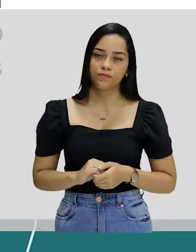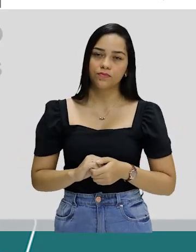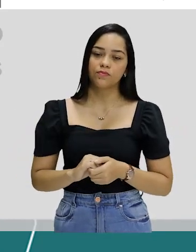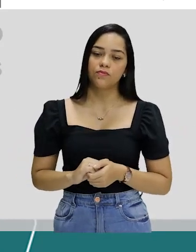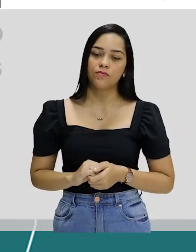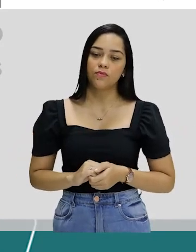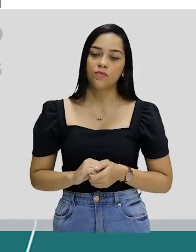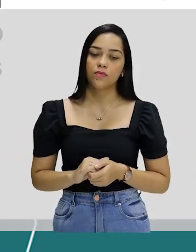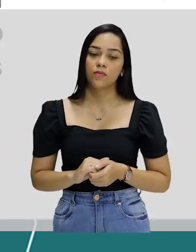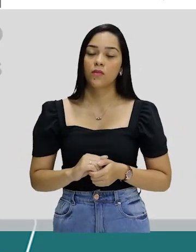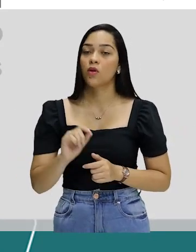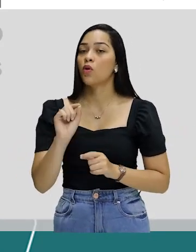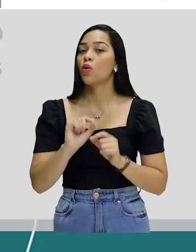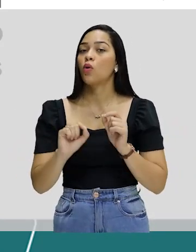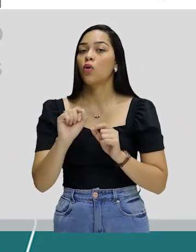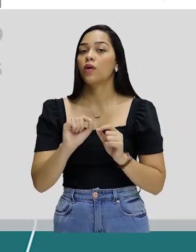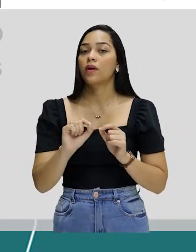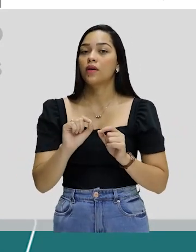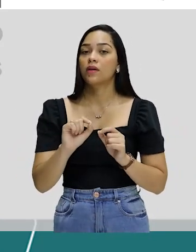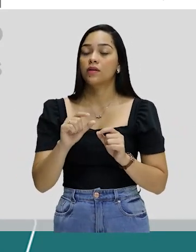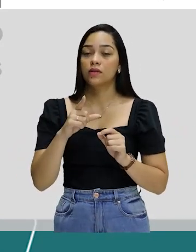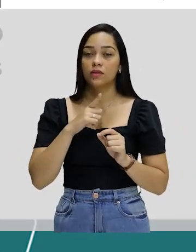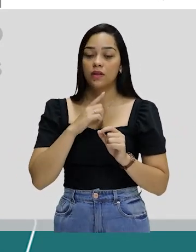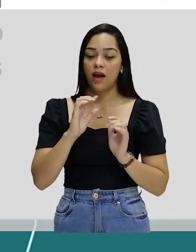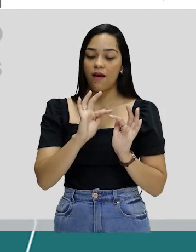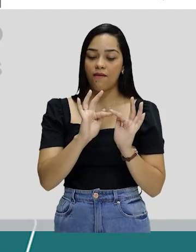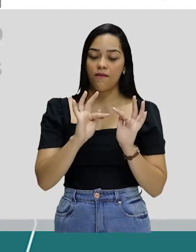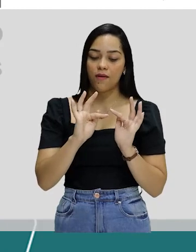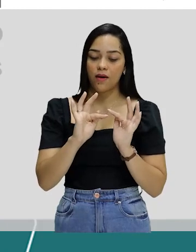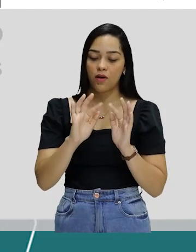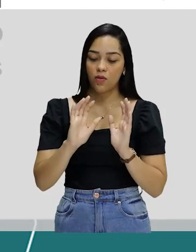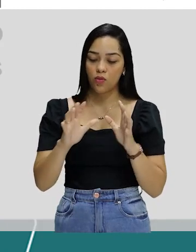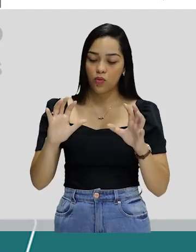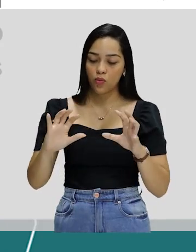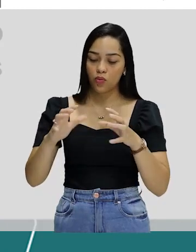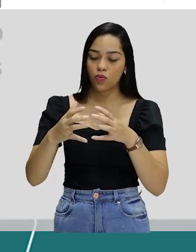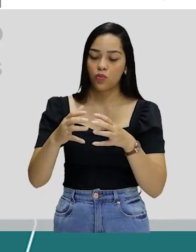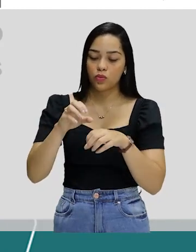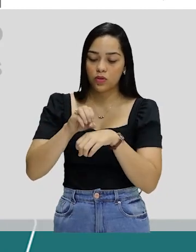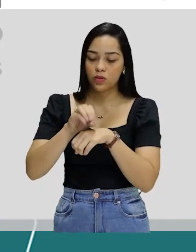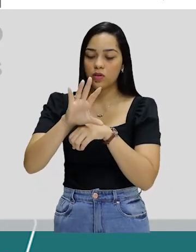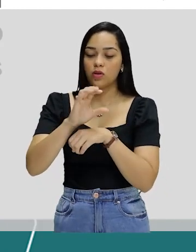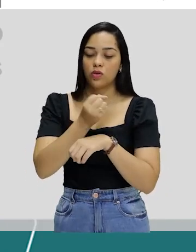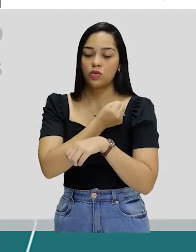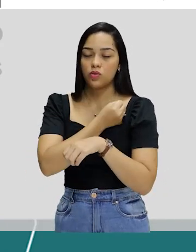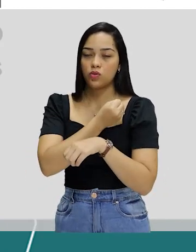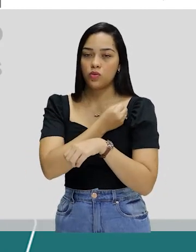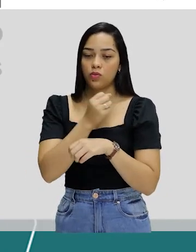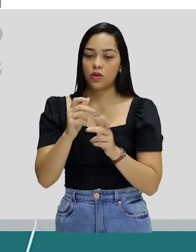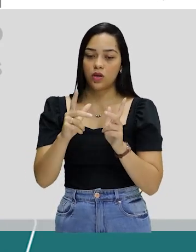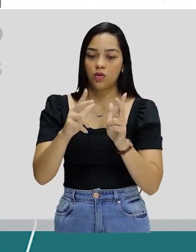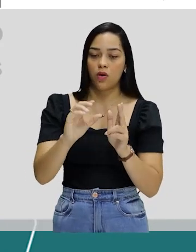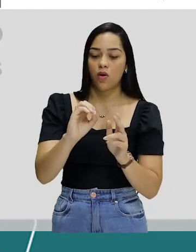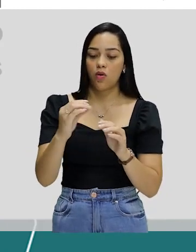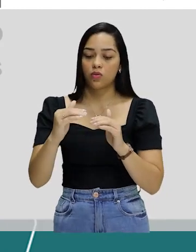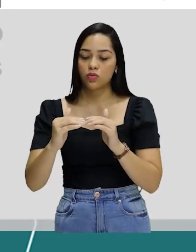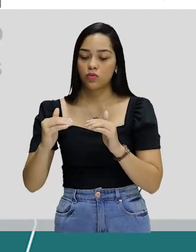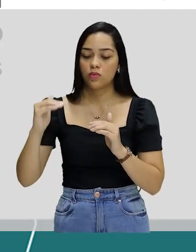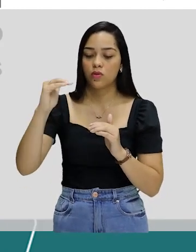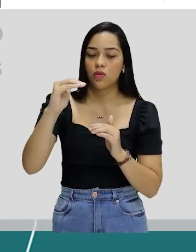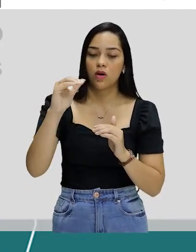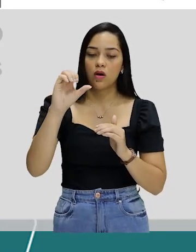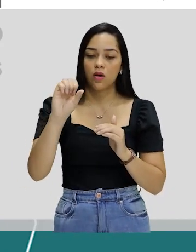São considerados radioativos todos aqueles que apresentam número atômico igual ou superior